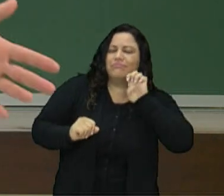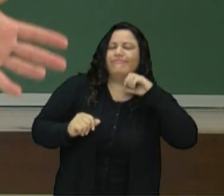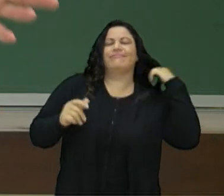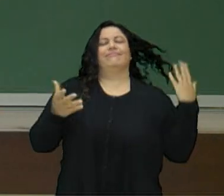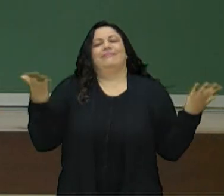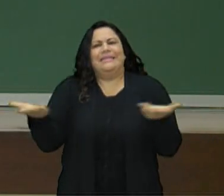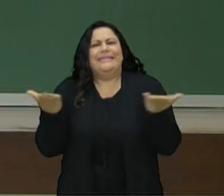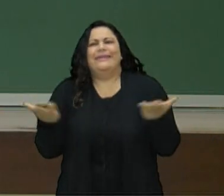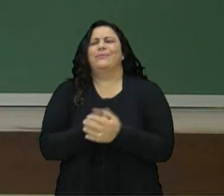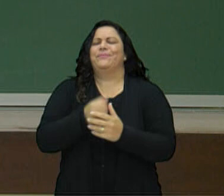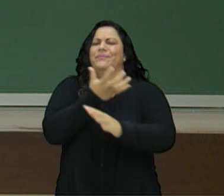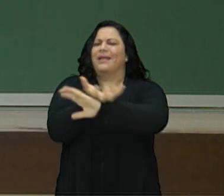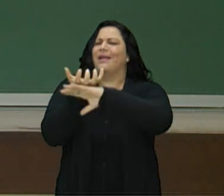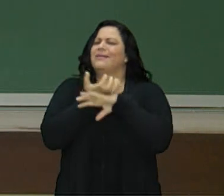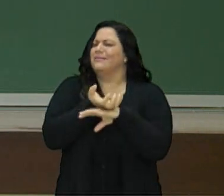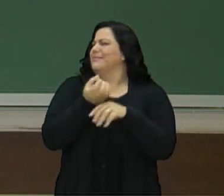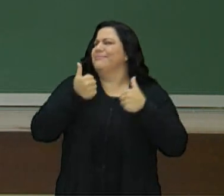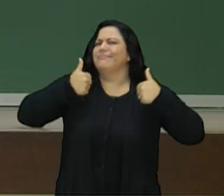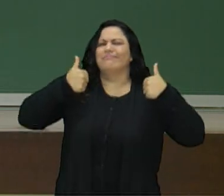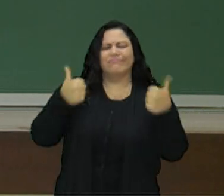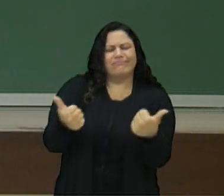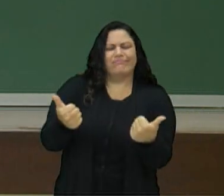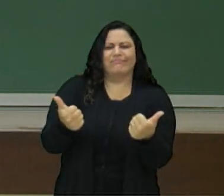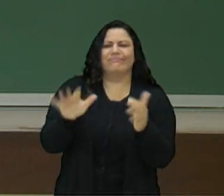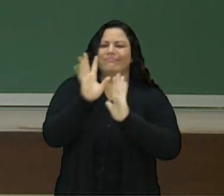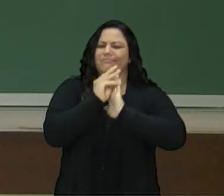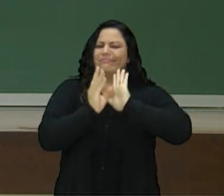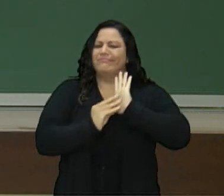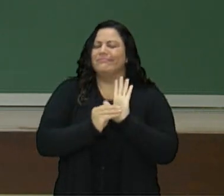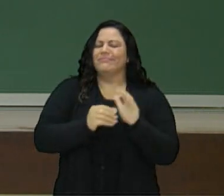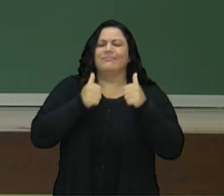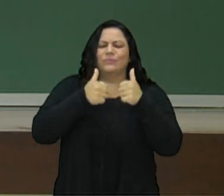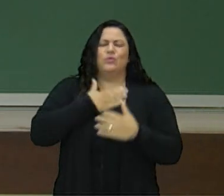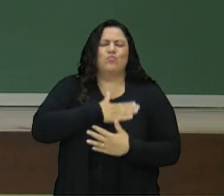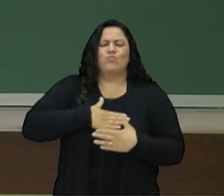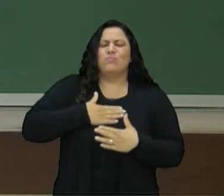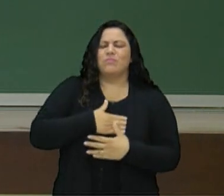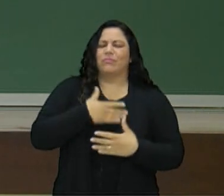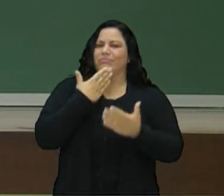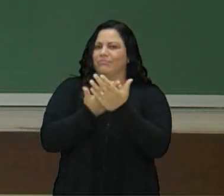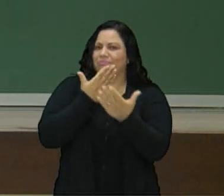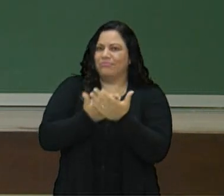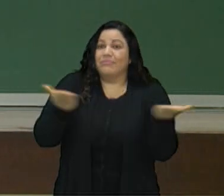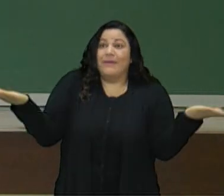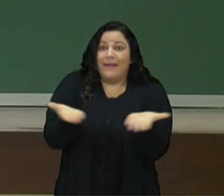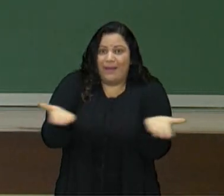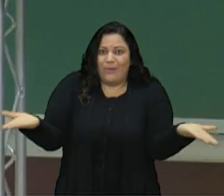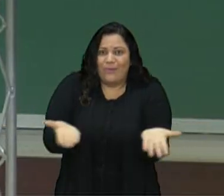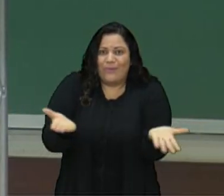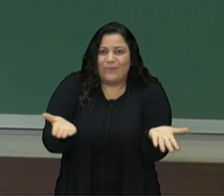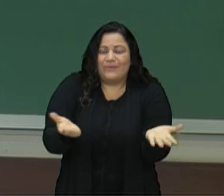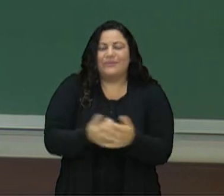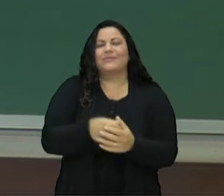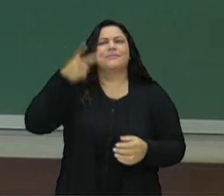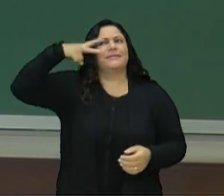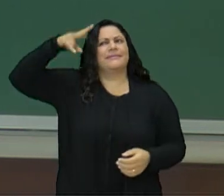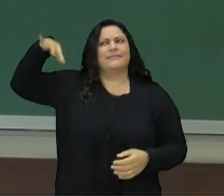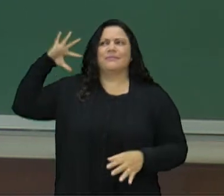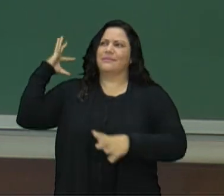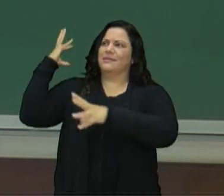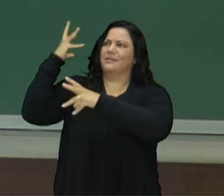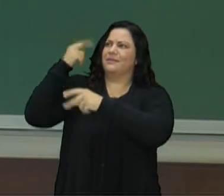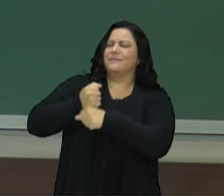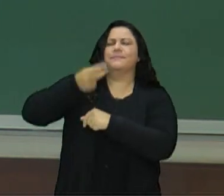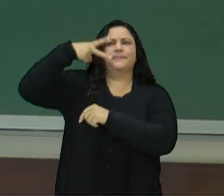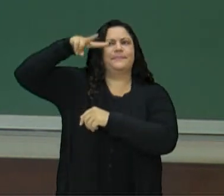É a vida acontecendo no seu livro, no seu caderno. Vamos lá! Para hoje, uma retomada. Vamos